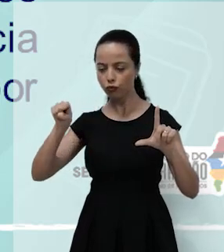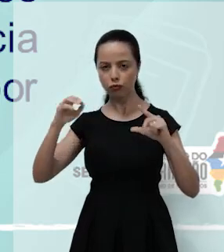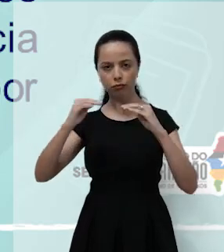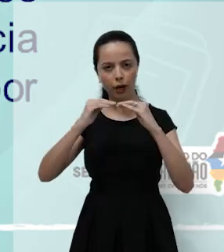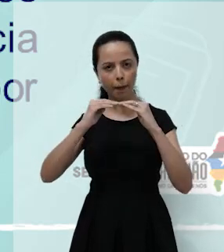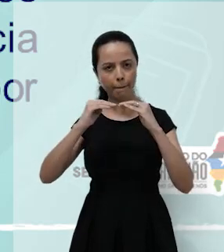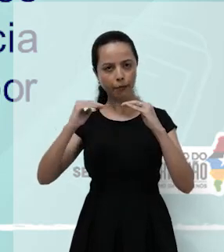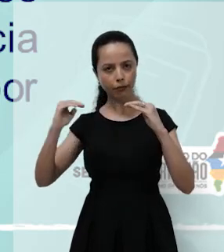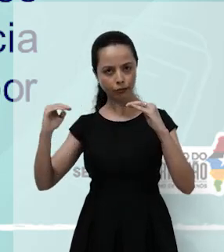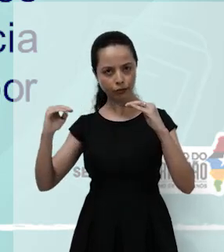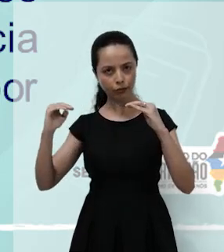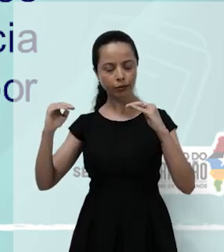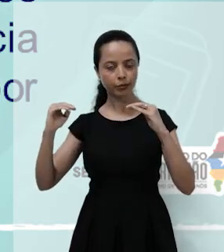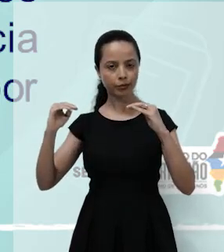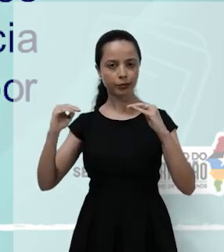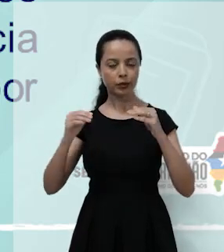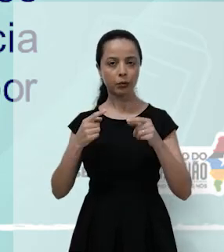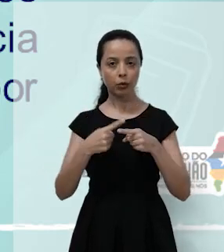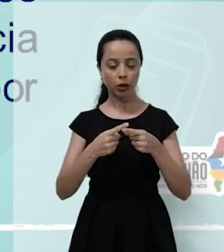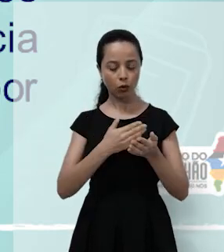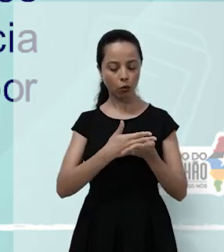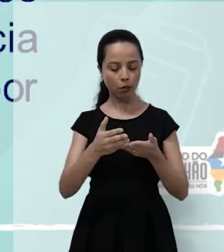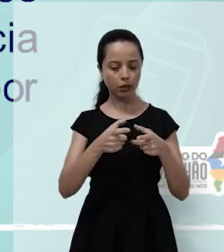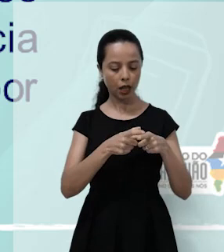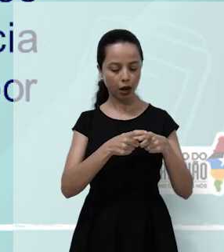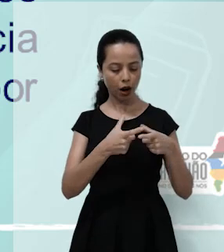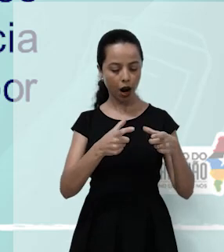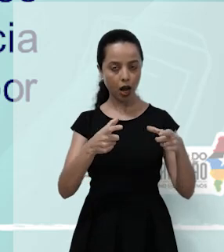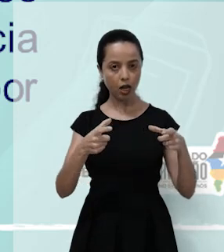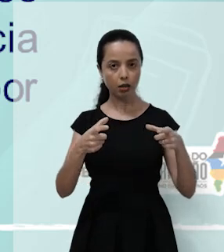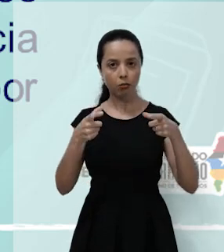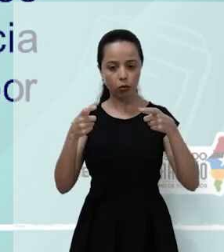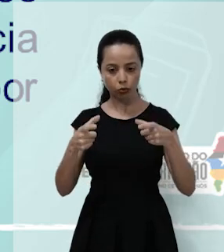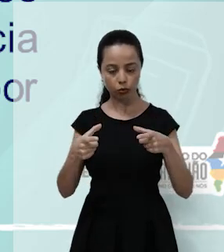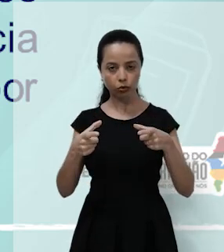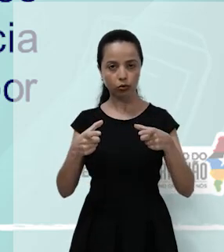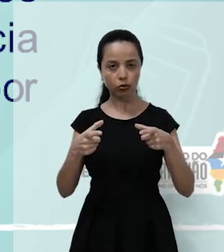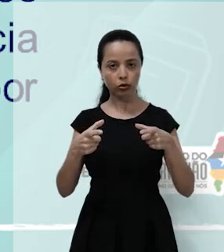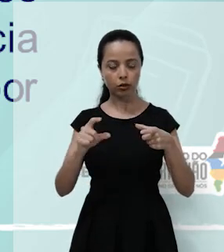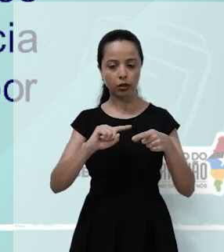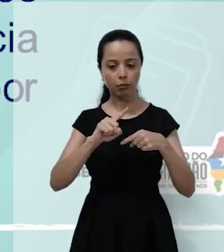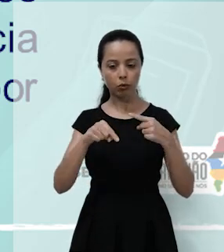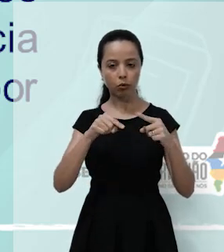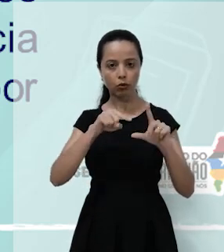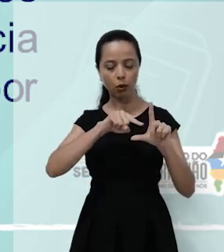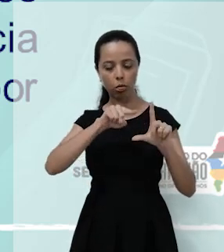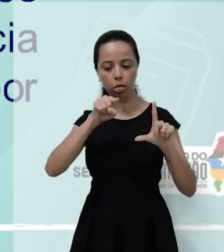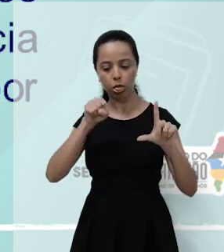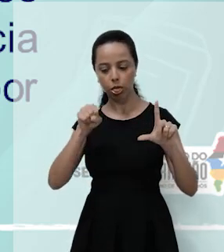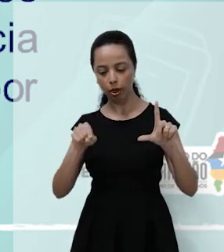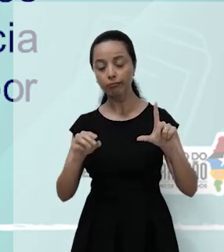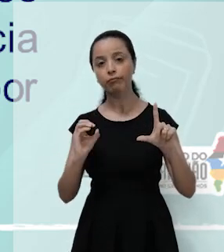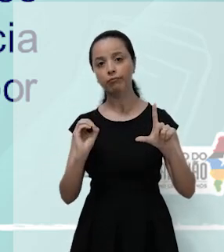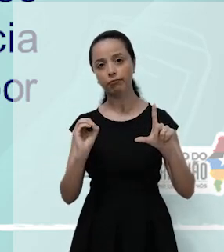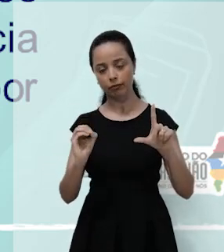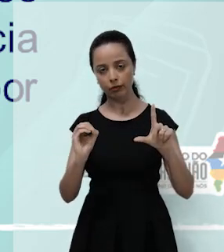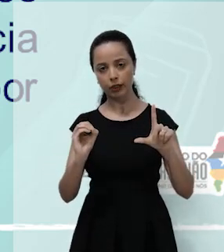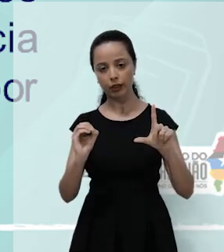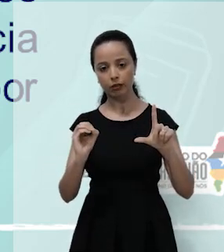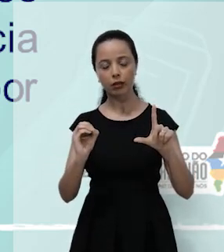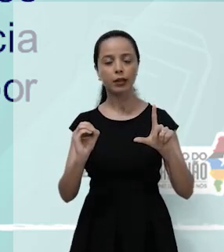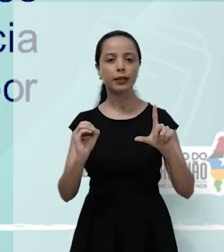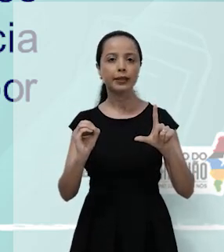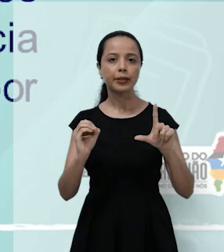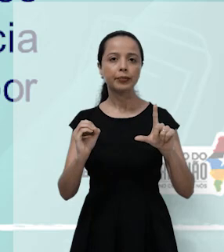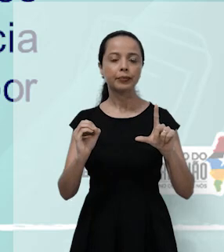cresce inicialmente, se mantém constante e depois tende a zero, devido à resistência ambiental